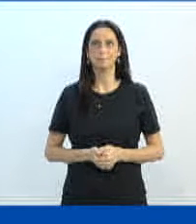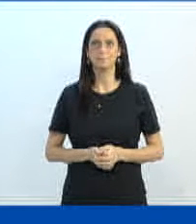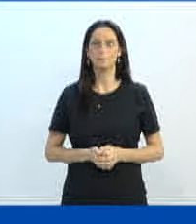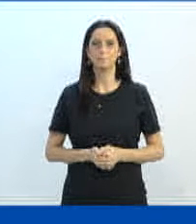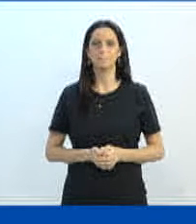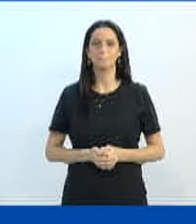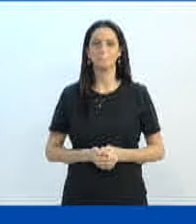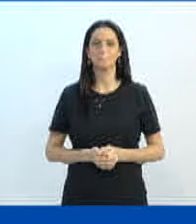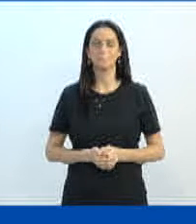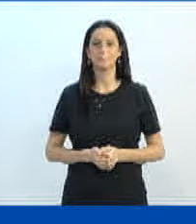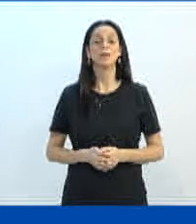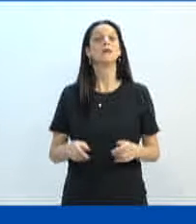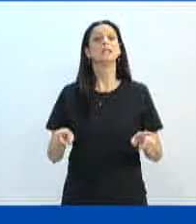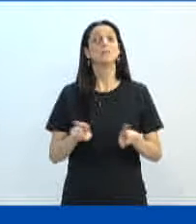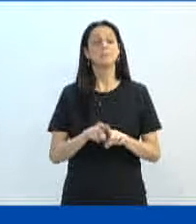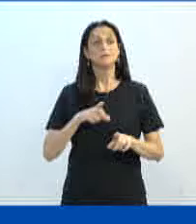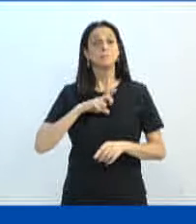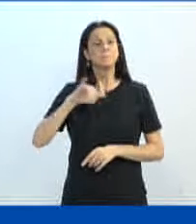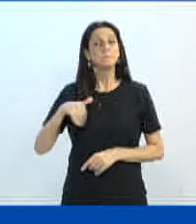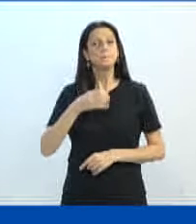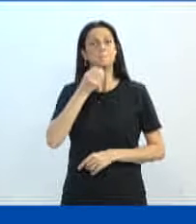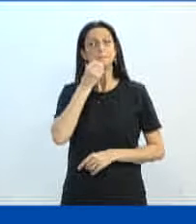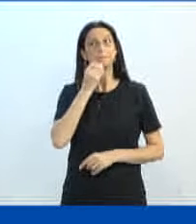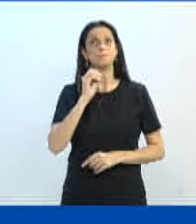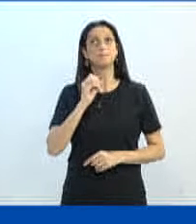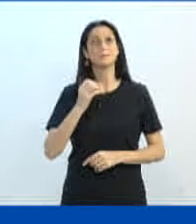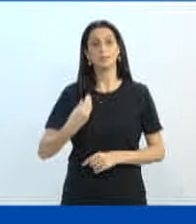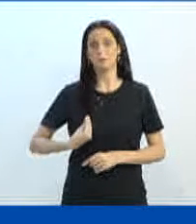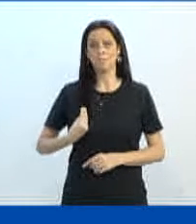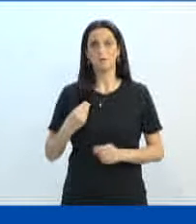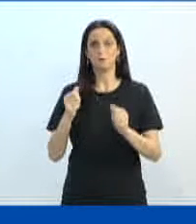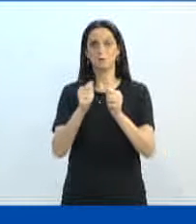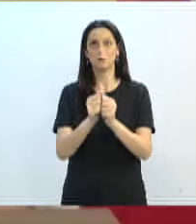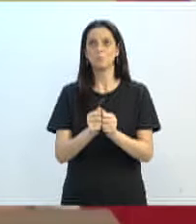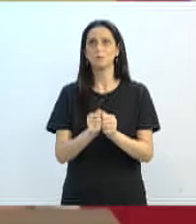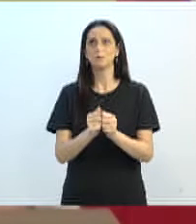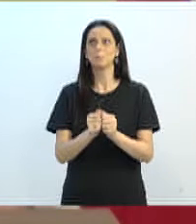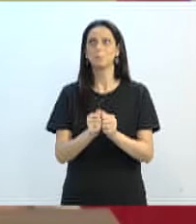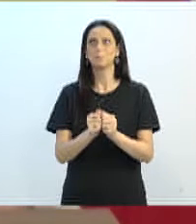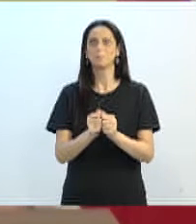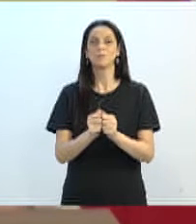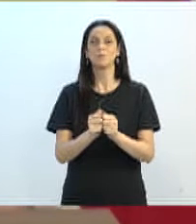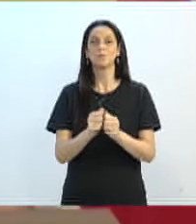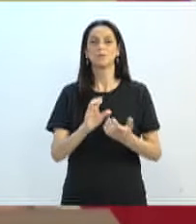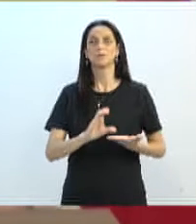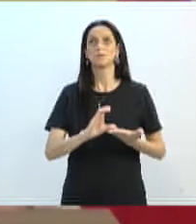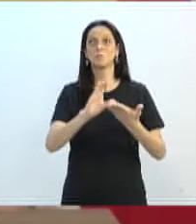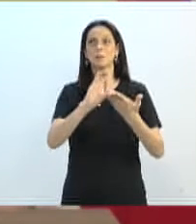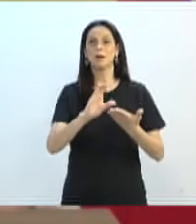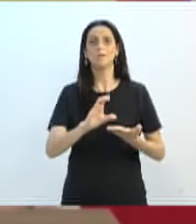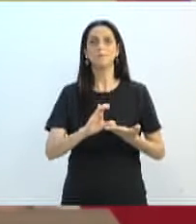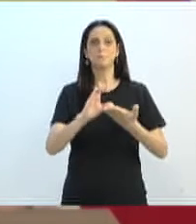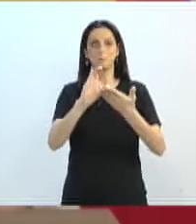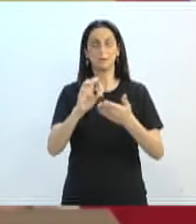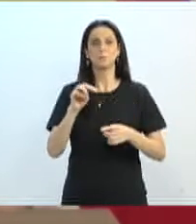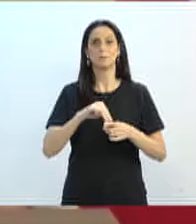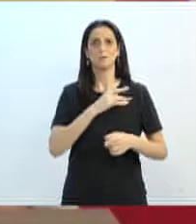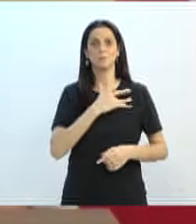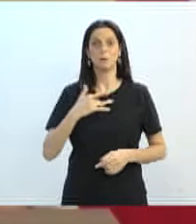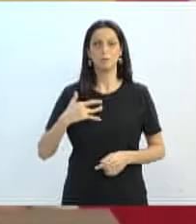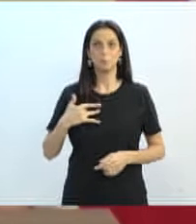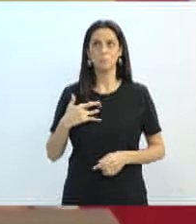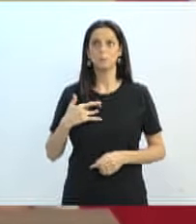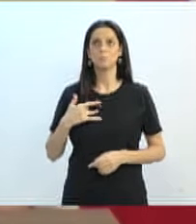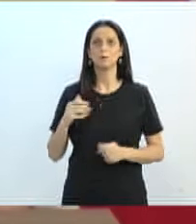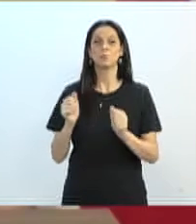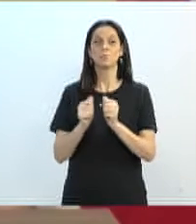Tive a oportunidade também, que estava nos acompanhando ali o Ronei, que é presidente do Conselho Municipal de Saúde, juntamente com,